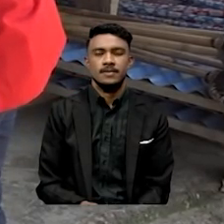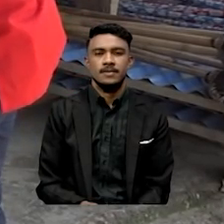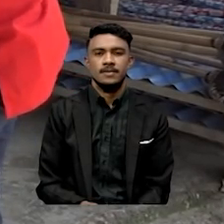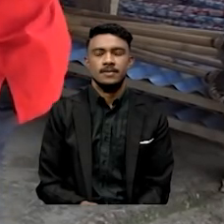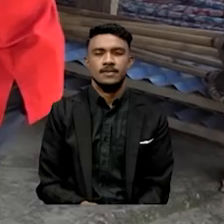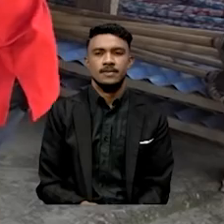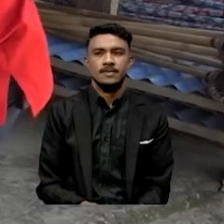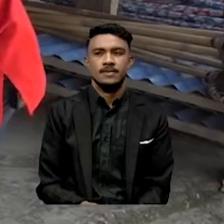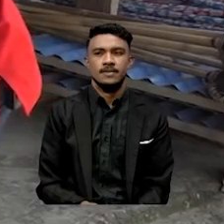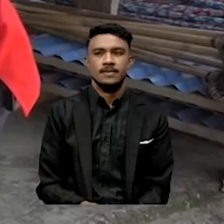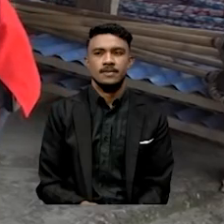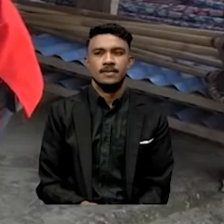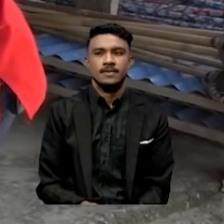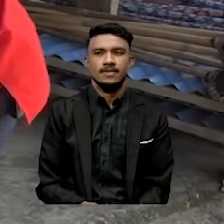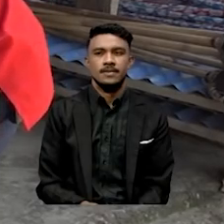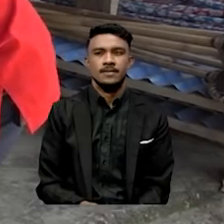Oh, terjadi.